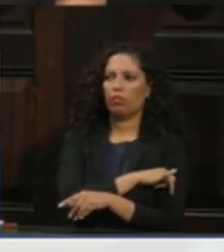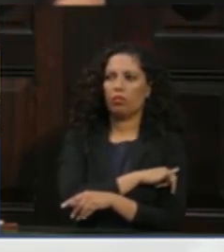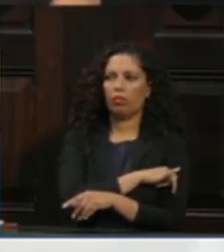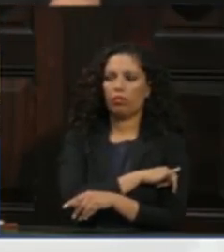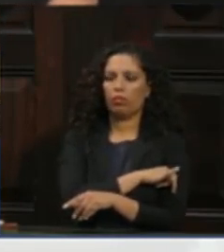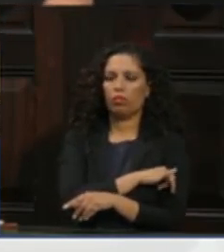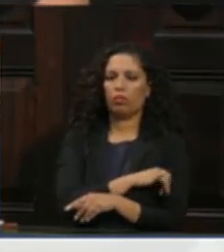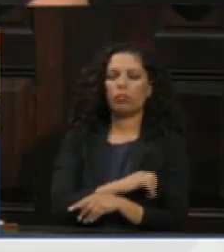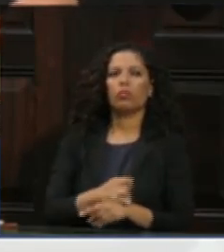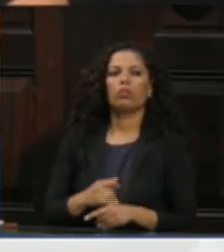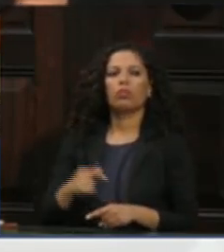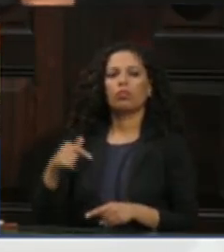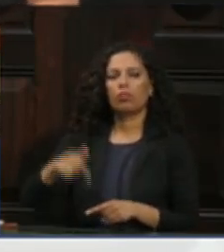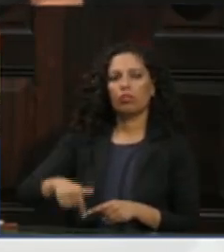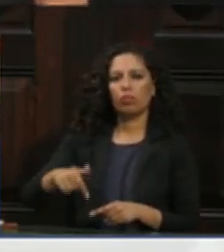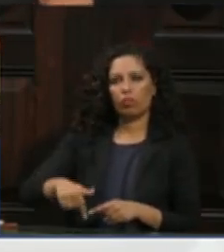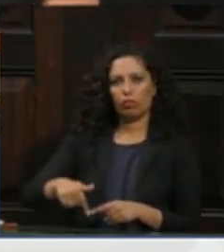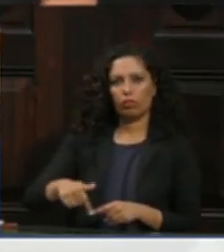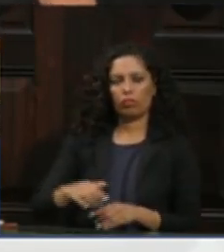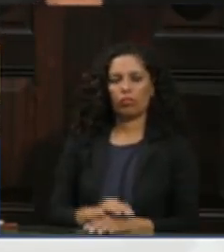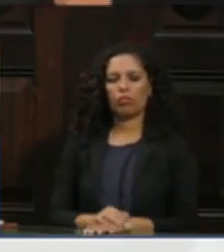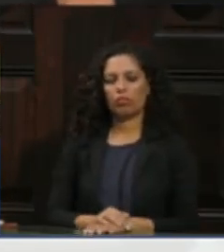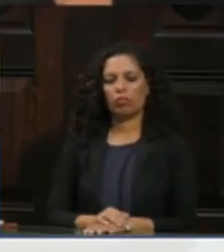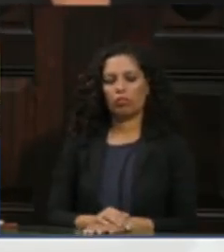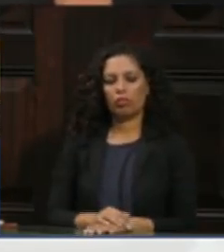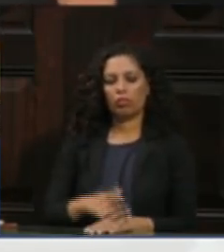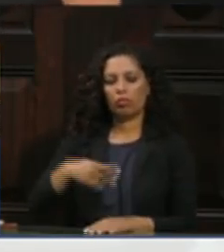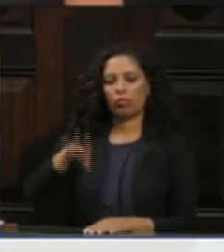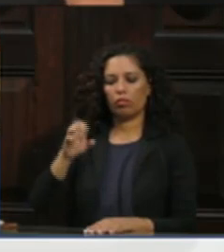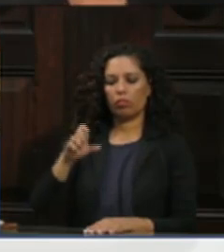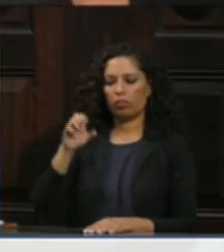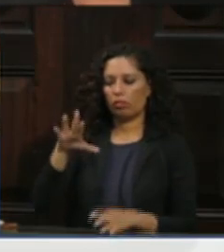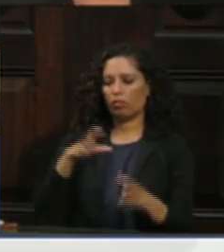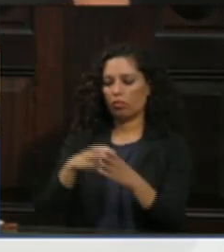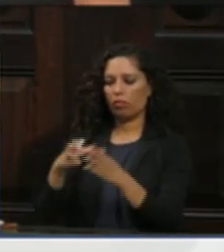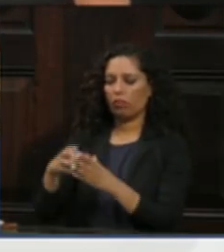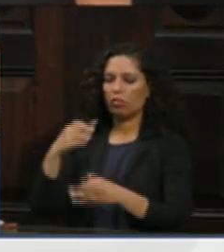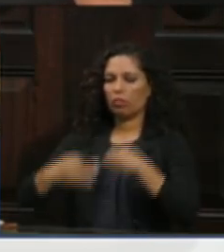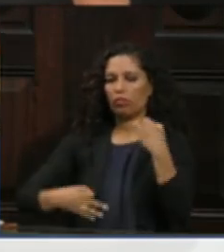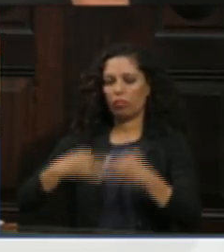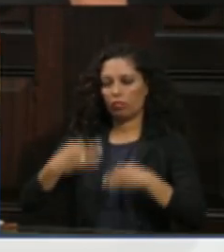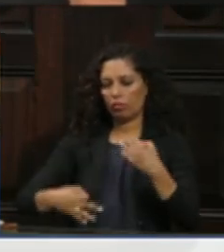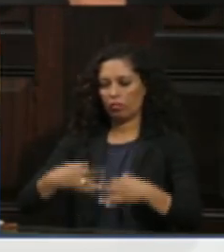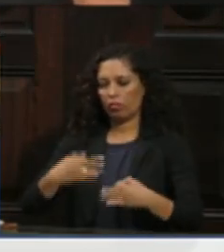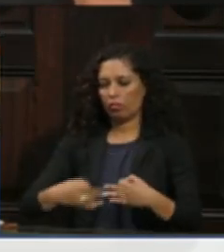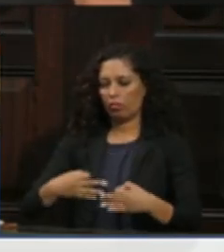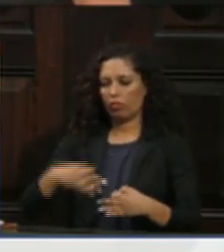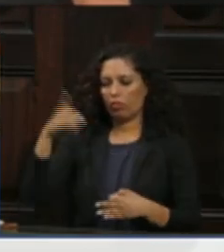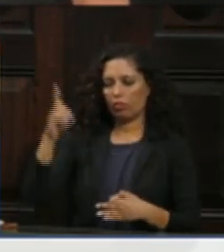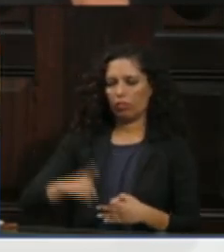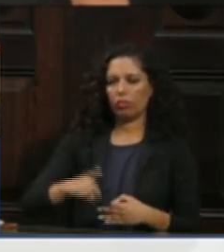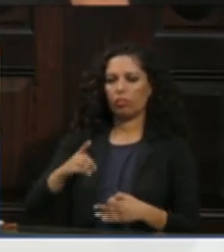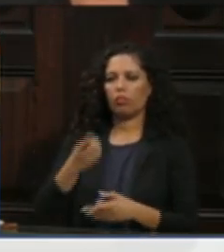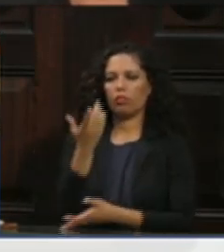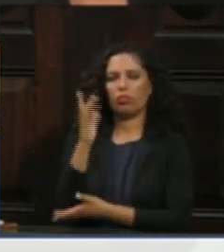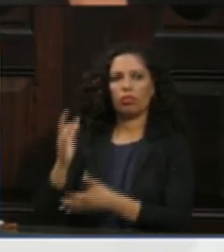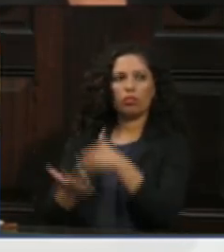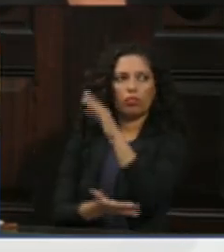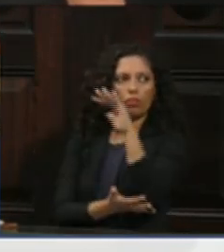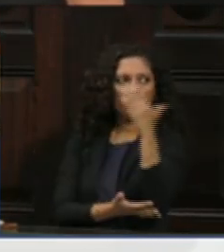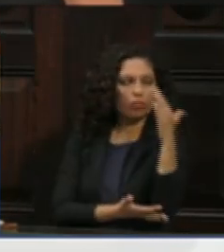Em tramitação ordinária, em votação em segunda discussão, redação do vencido assim emendado. Projeto de Lei 1649-A de 2016, de autoria da deputada